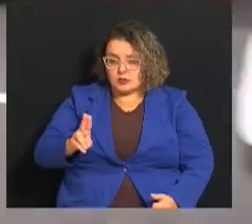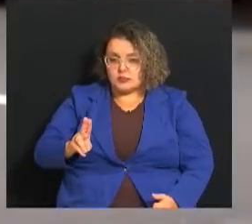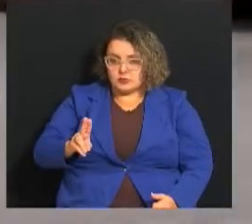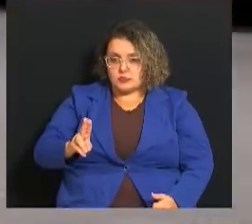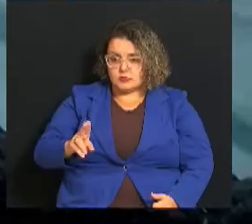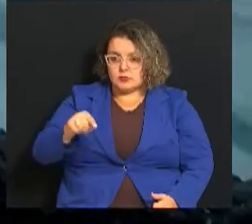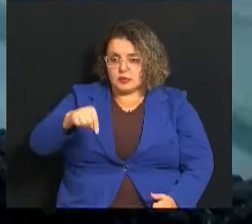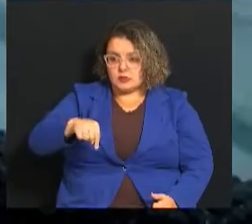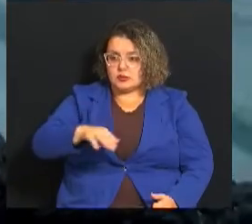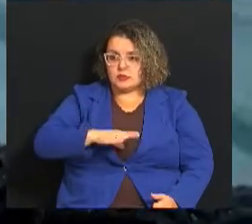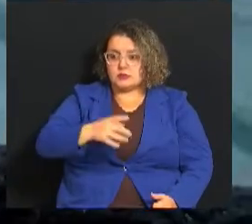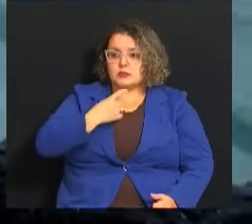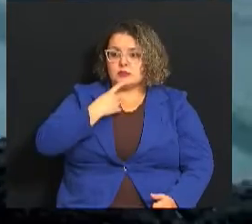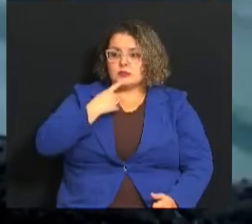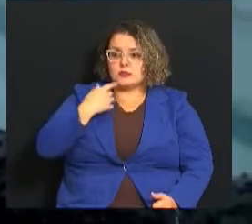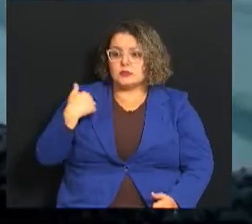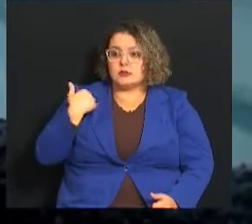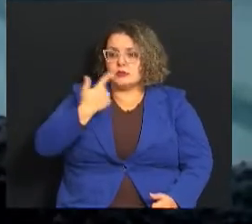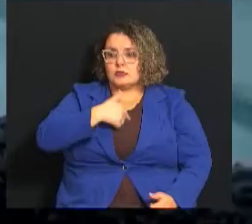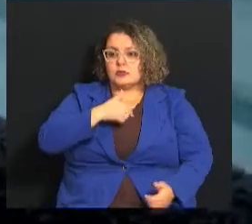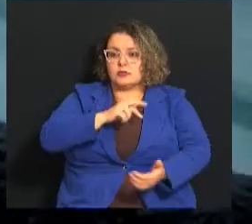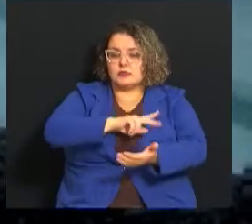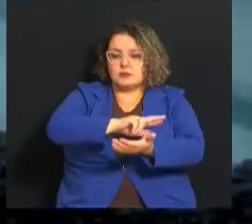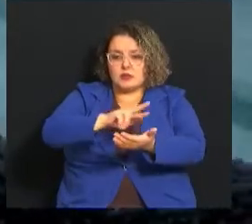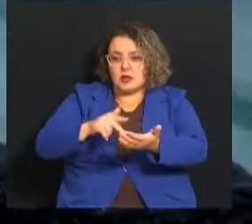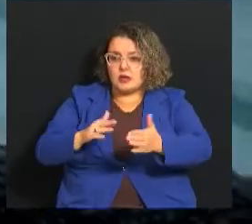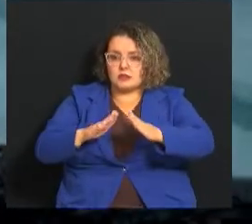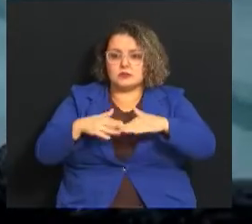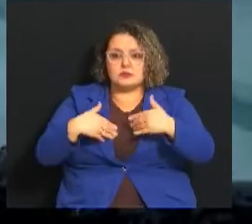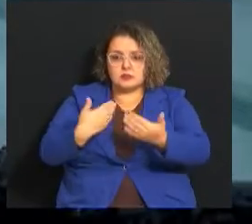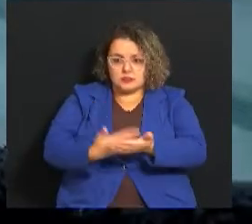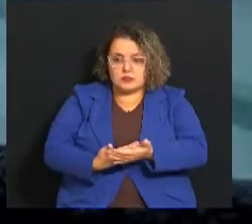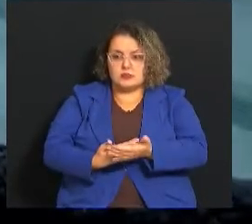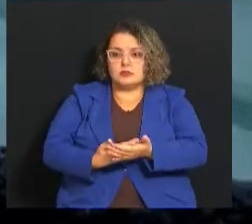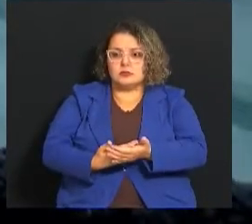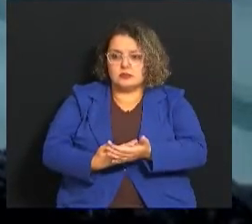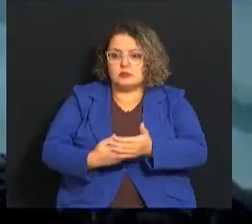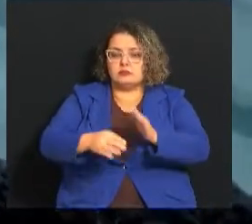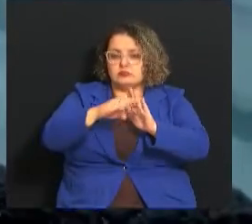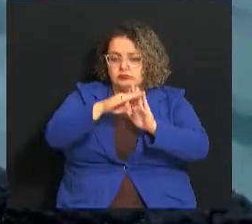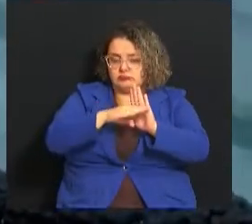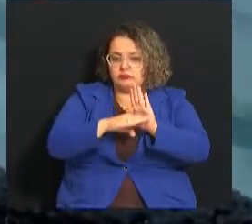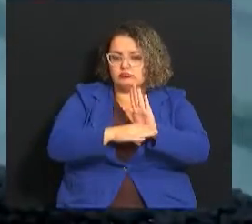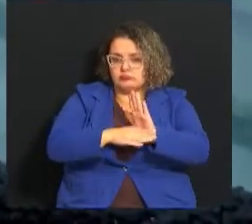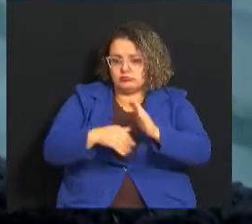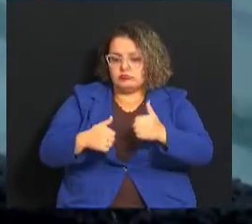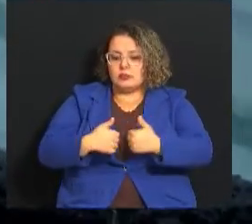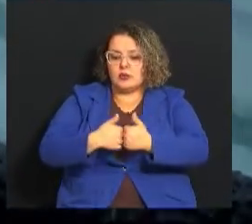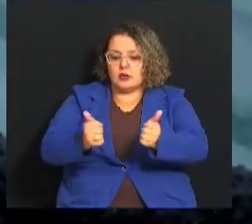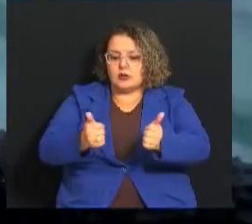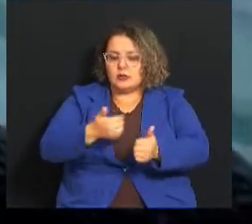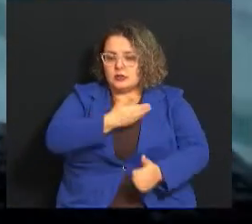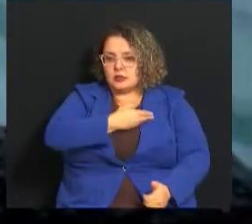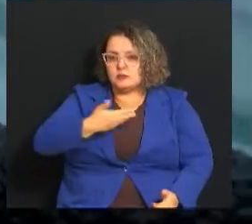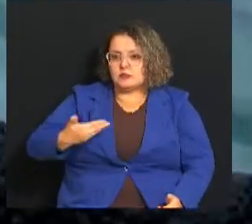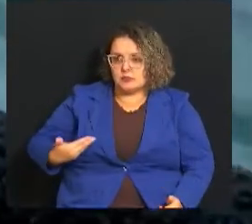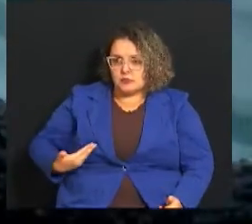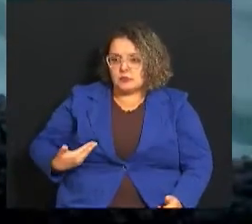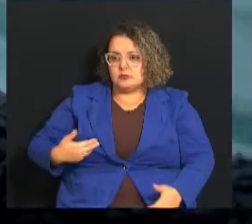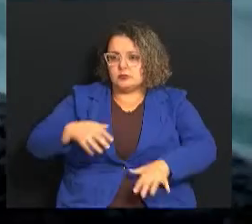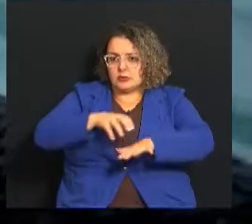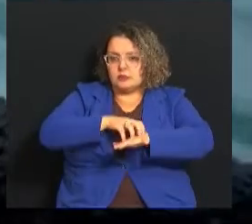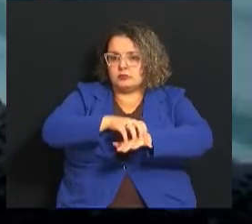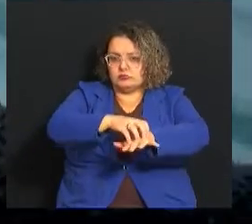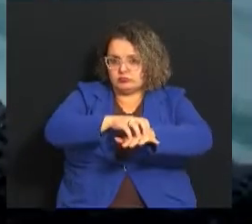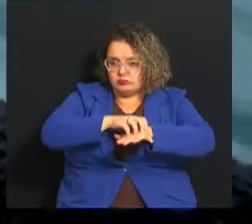de Campinas. Bom, nós fizemos vários requerimentos com essa agenda, com essa pauta do transporte público, né? O transporte público continua